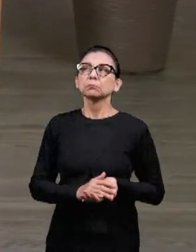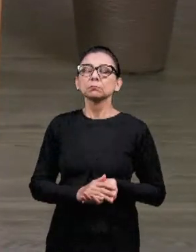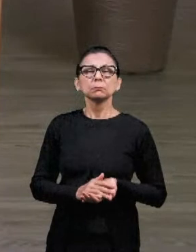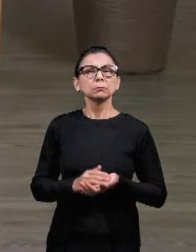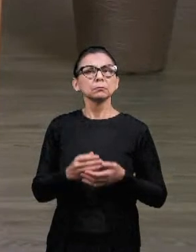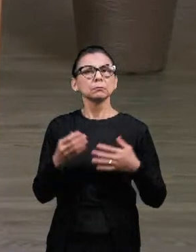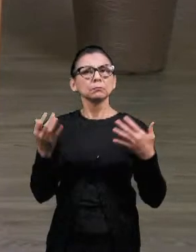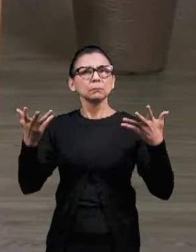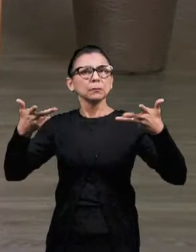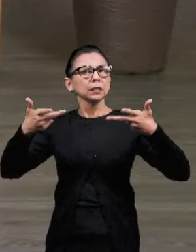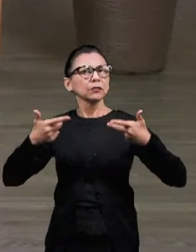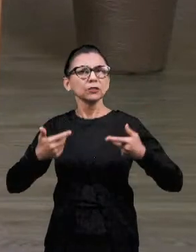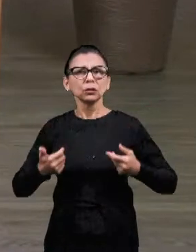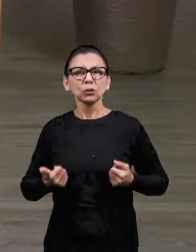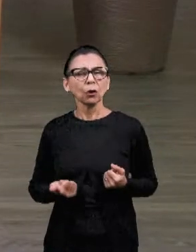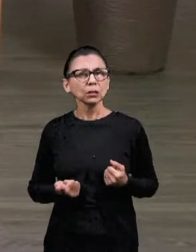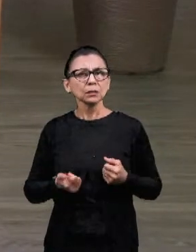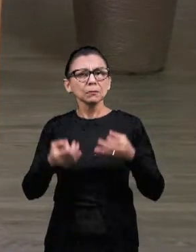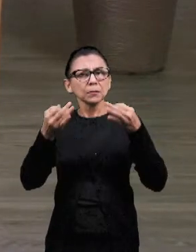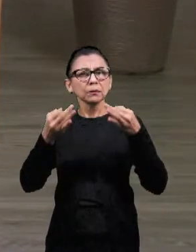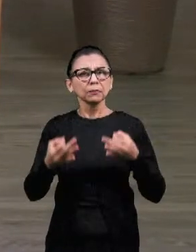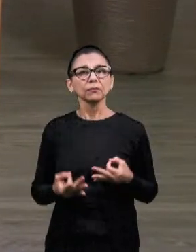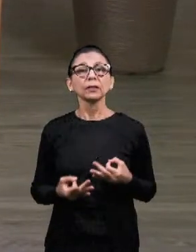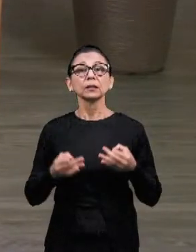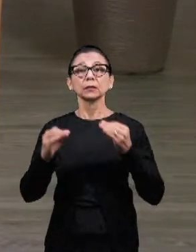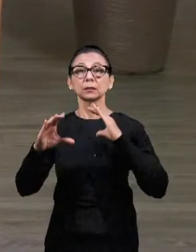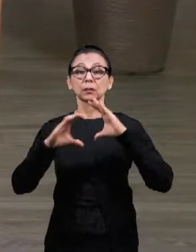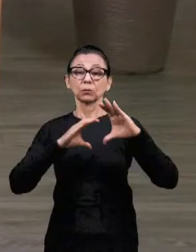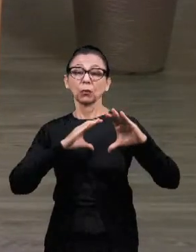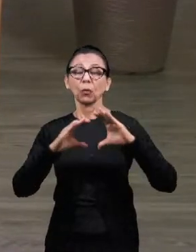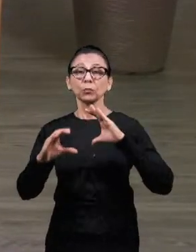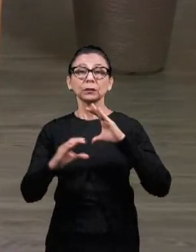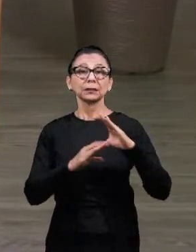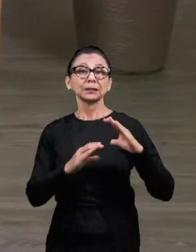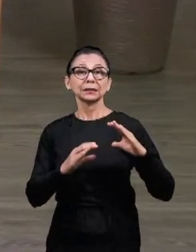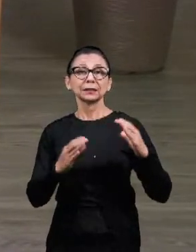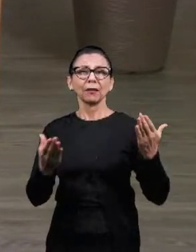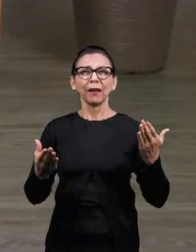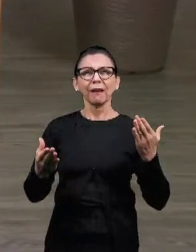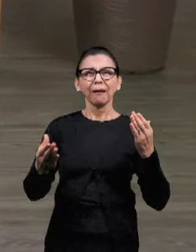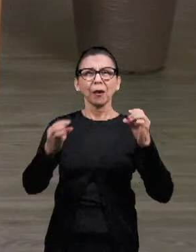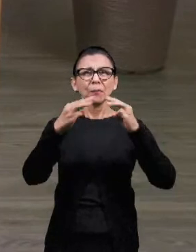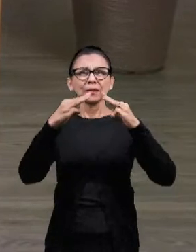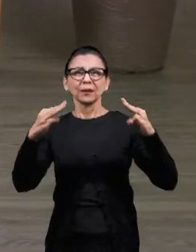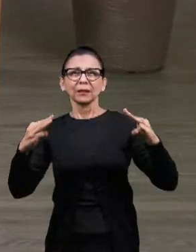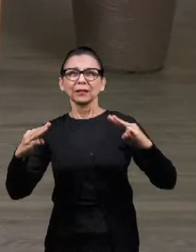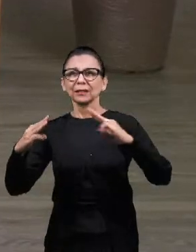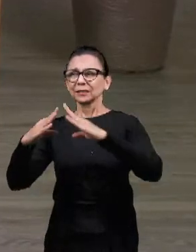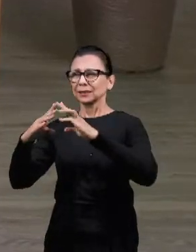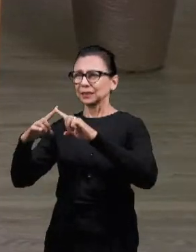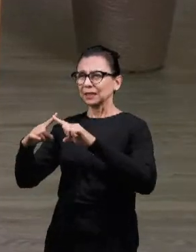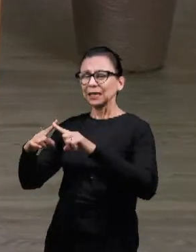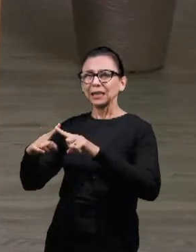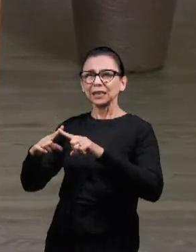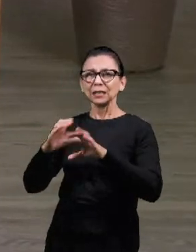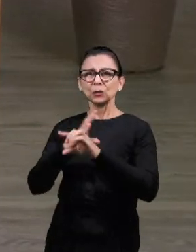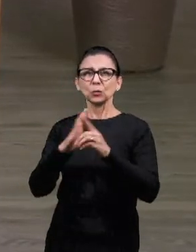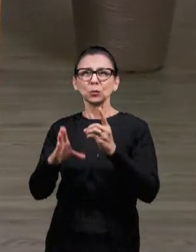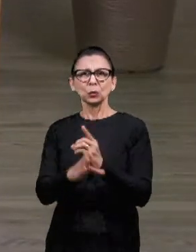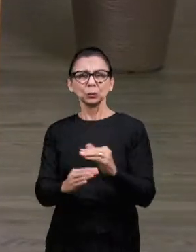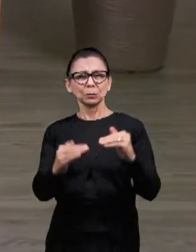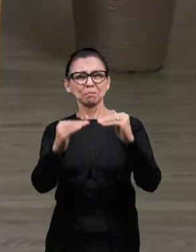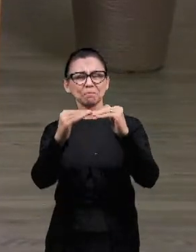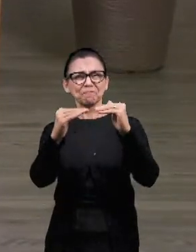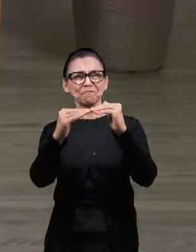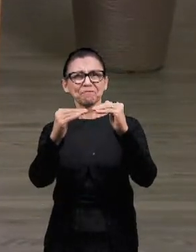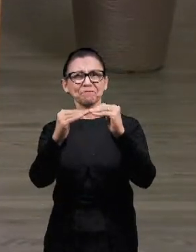essa comunicação nossa aqui com os manaíns, com as igrejas, um culto único, né,